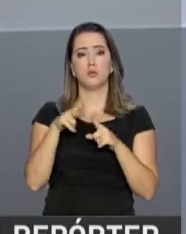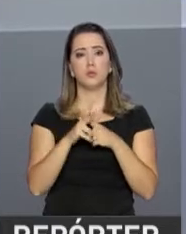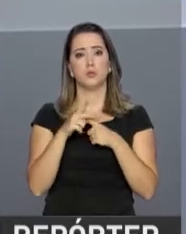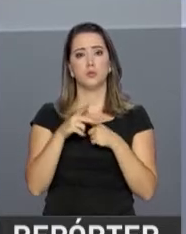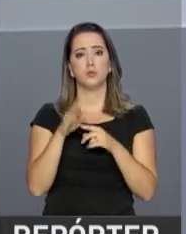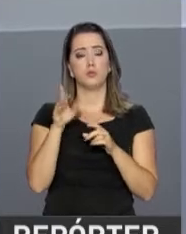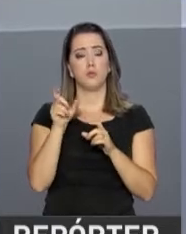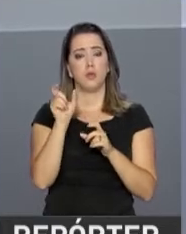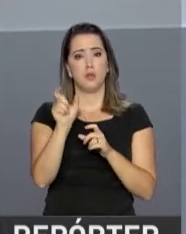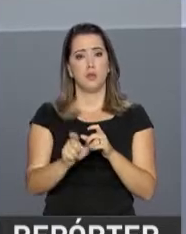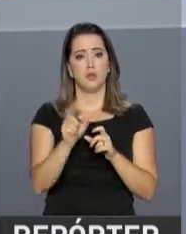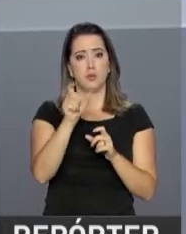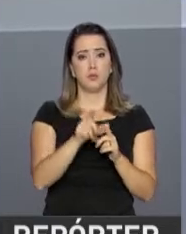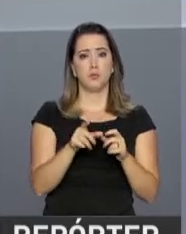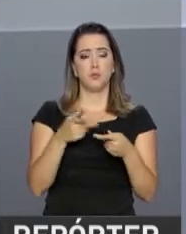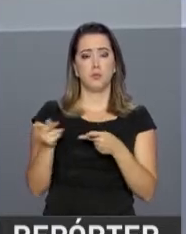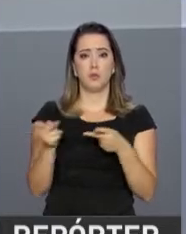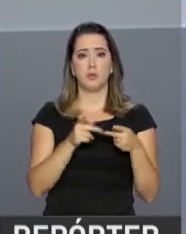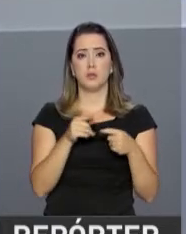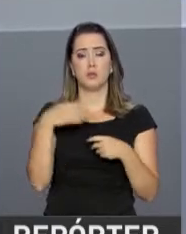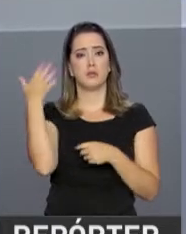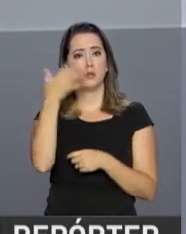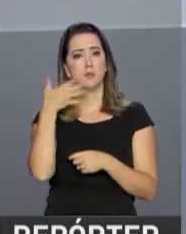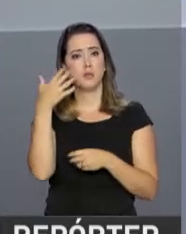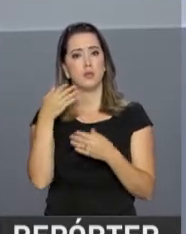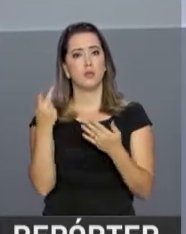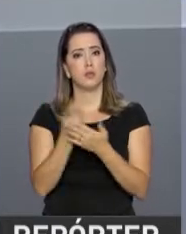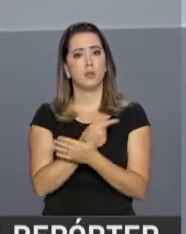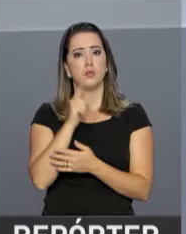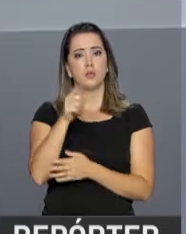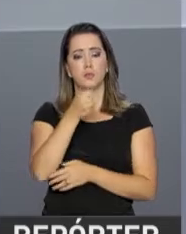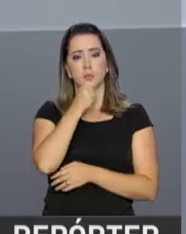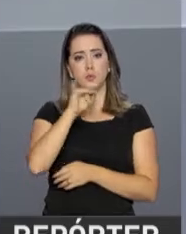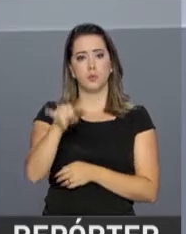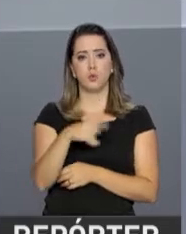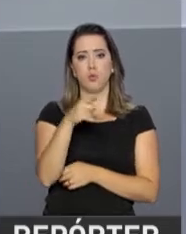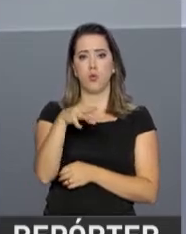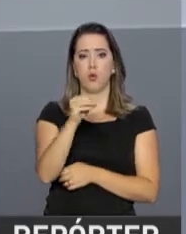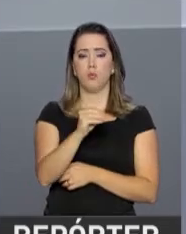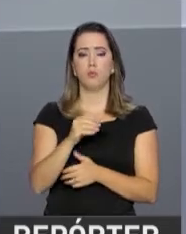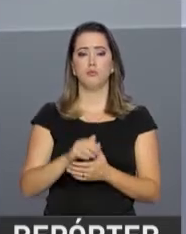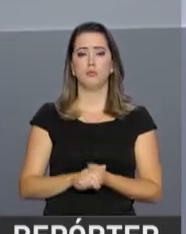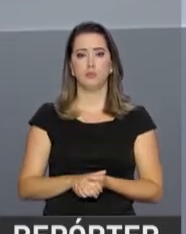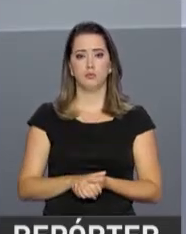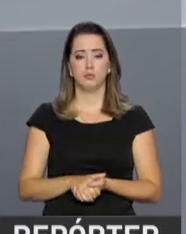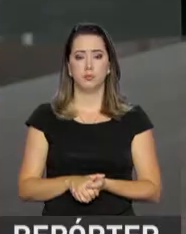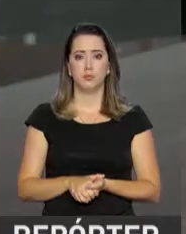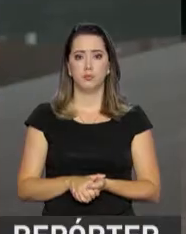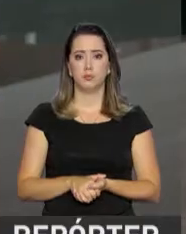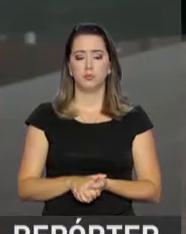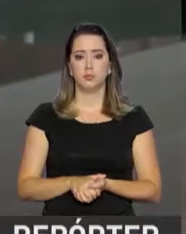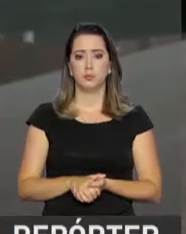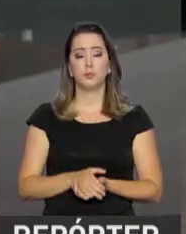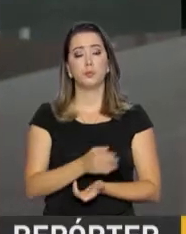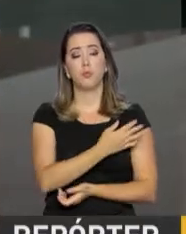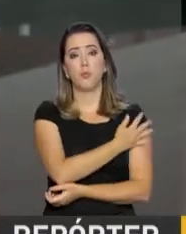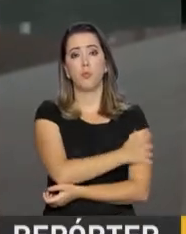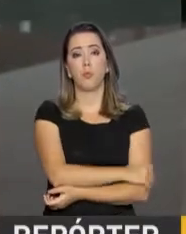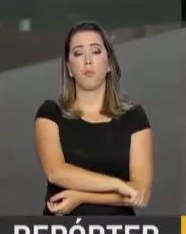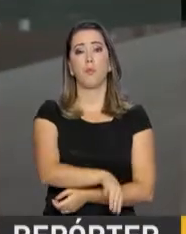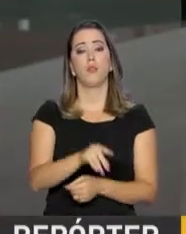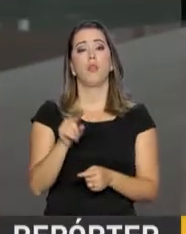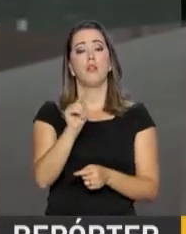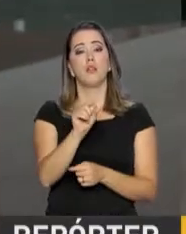incapacidade quem explica como vai funcionar esse programa é o repórter joão pedro neto essa portaria